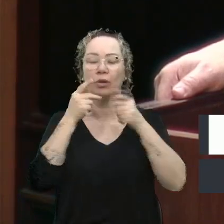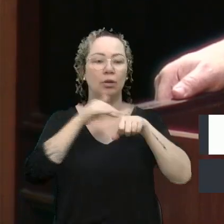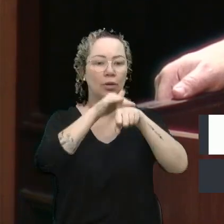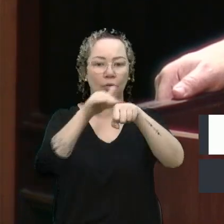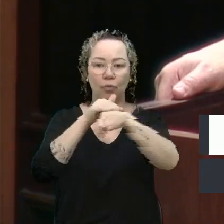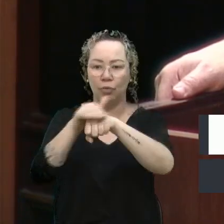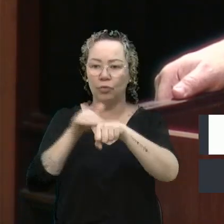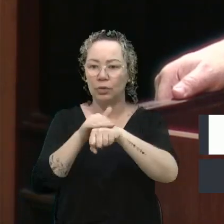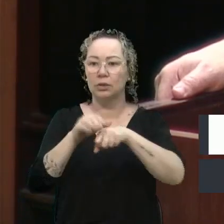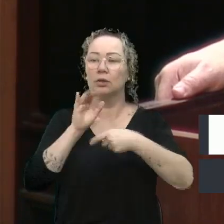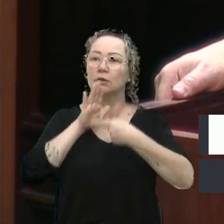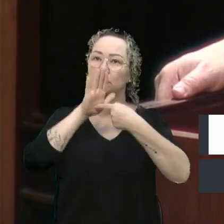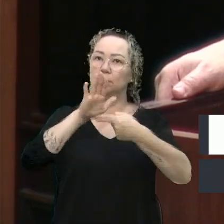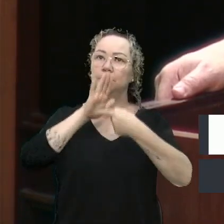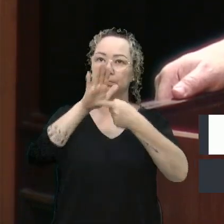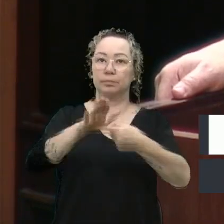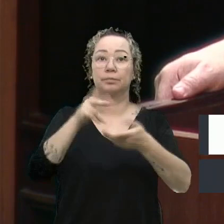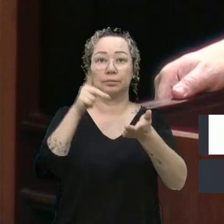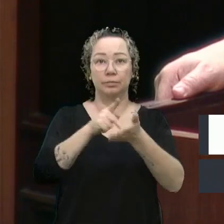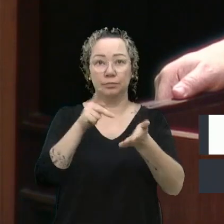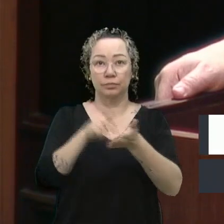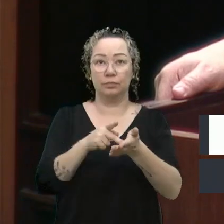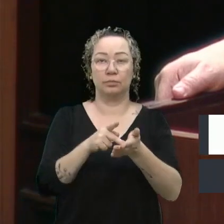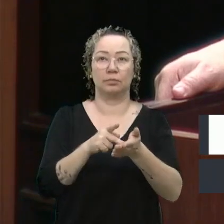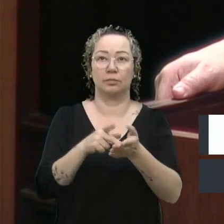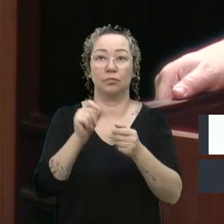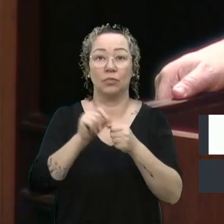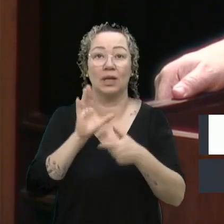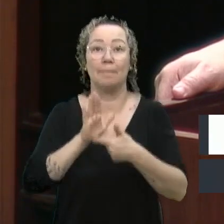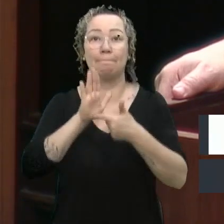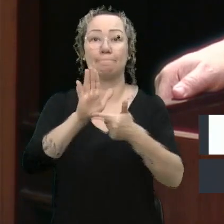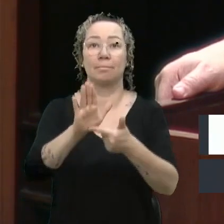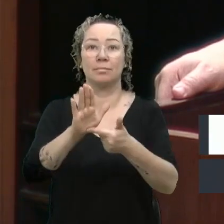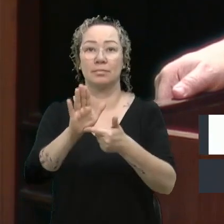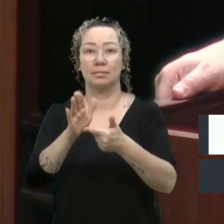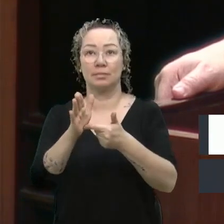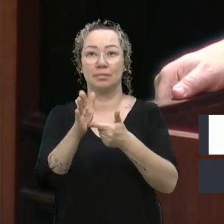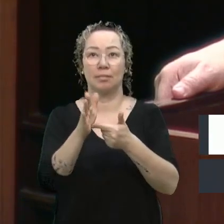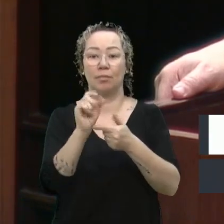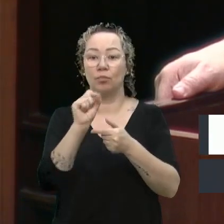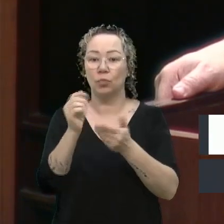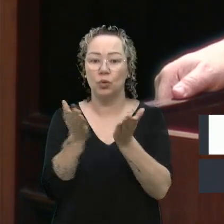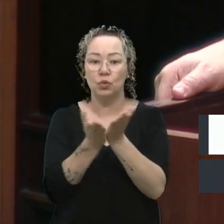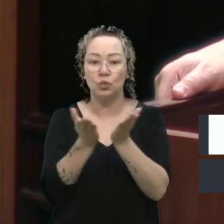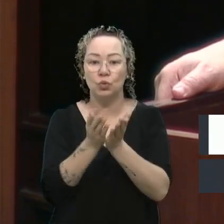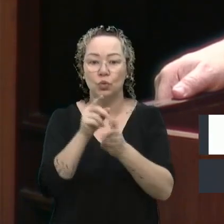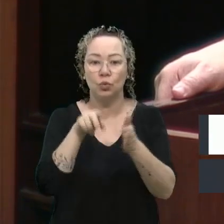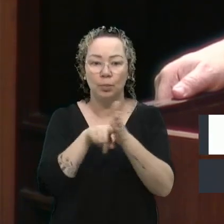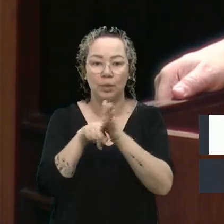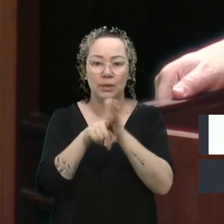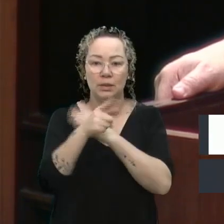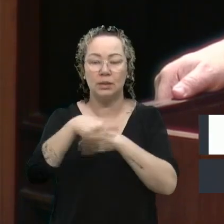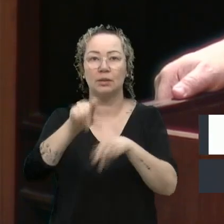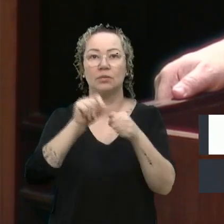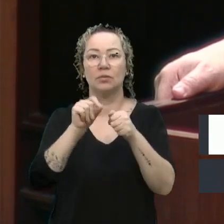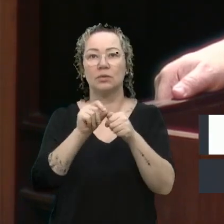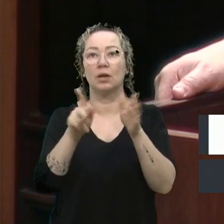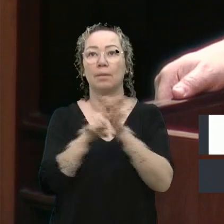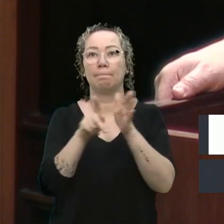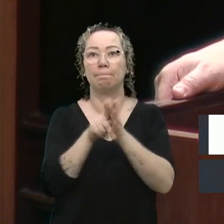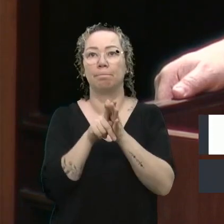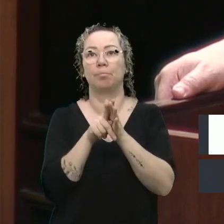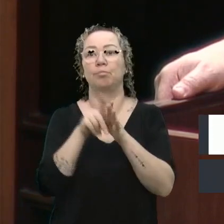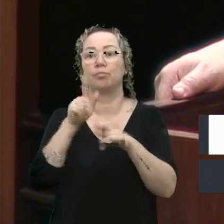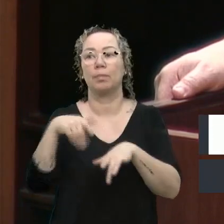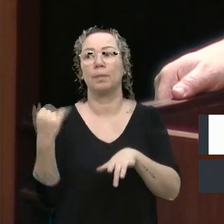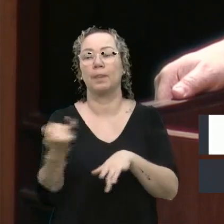poder se expressar, poder realmente apresentar esse estudo técnico que eles fizeram do próprio bolso deles, que é tão